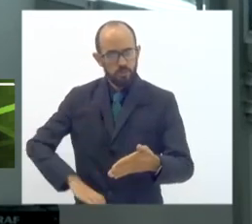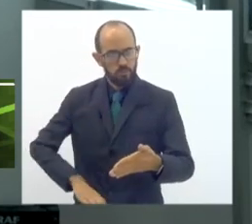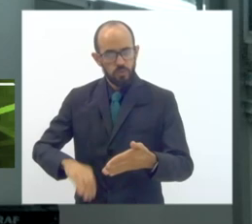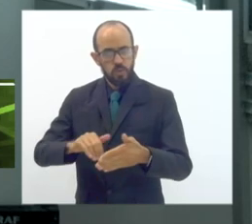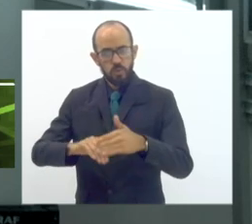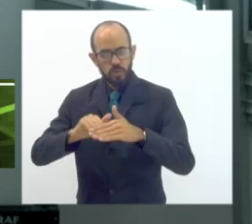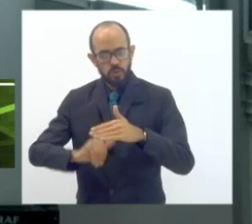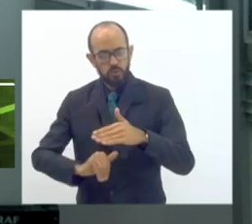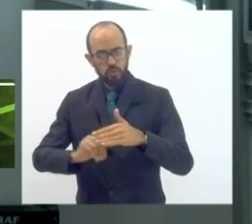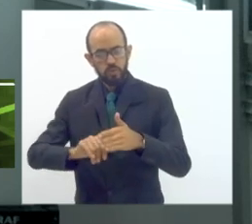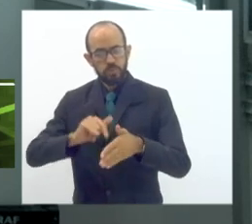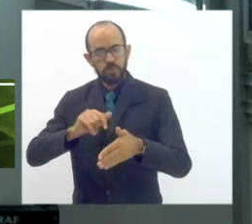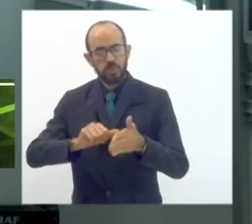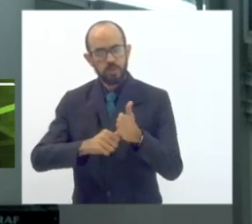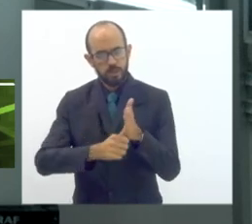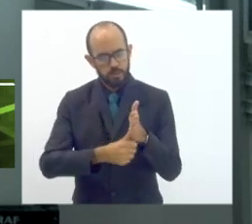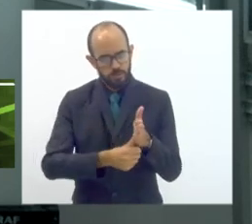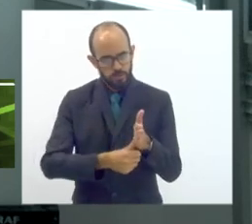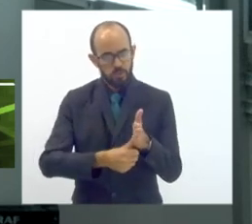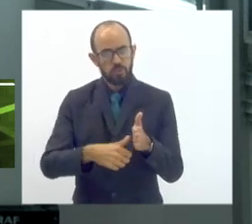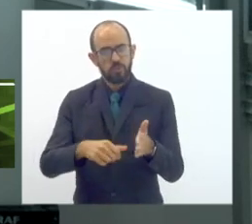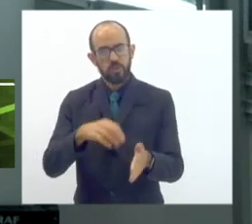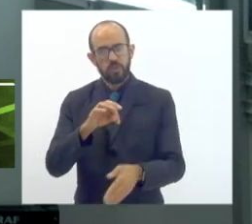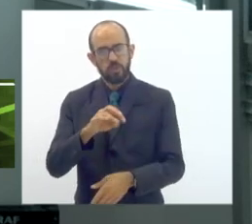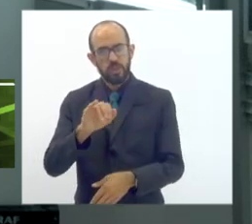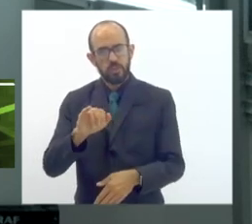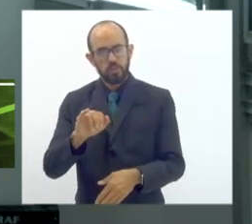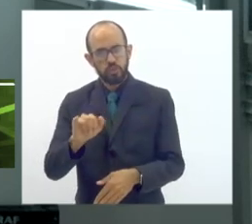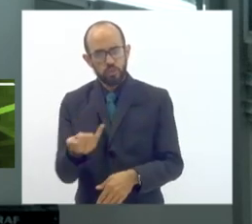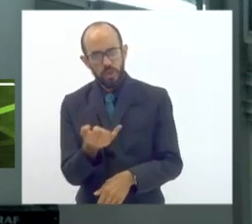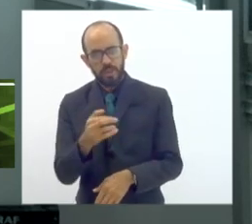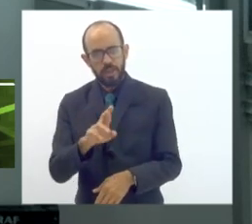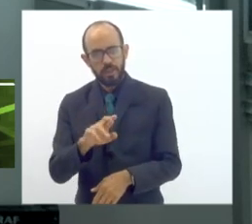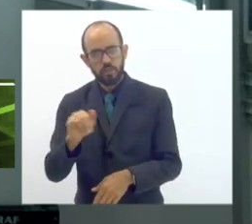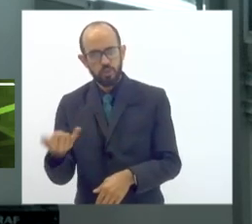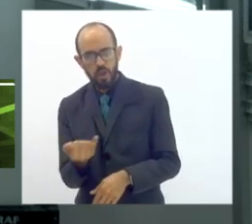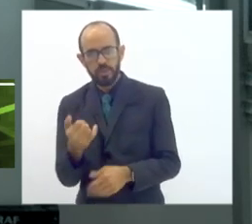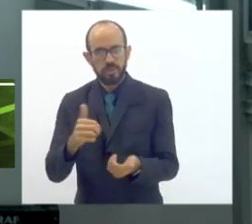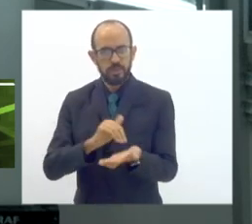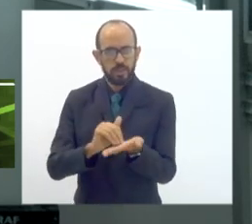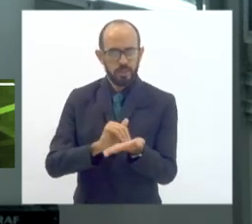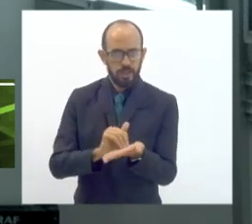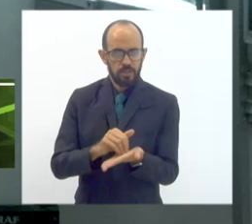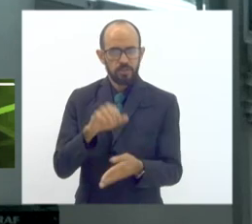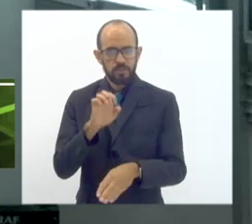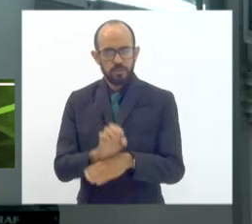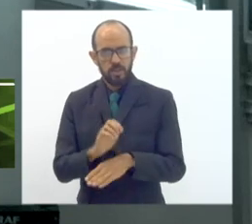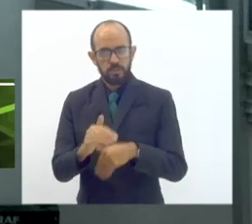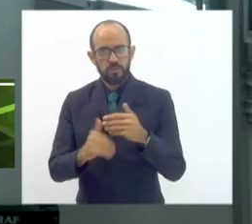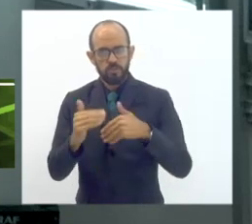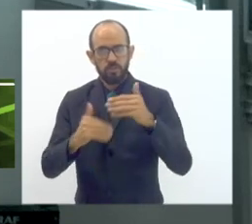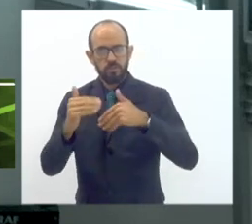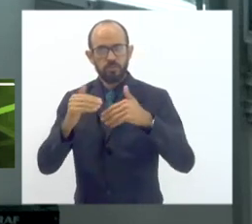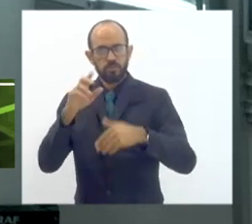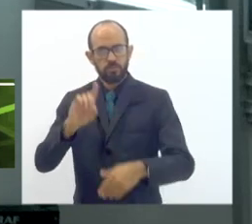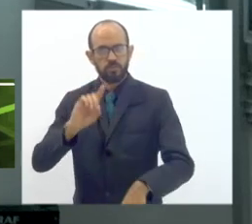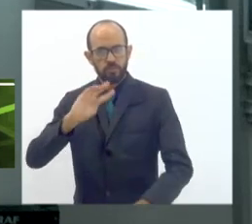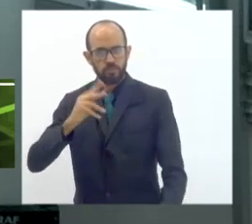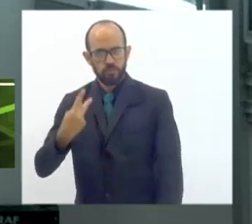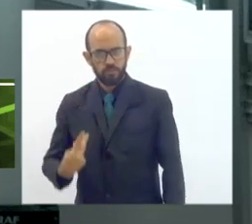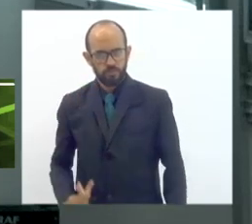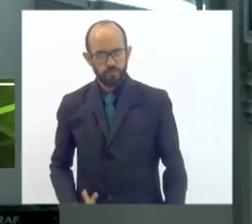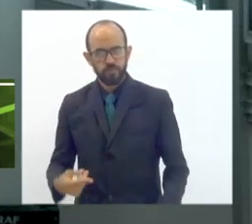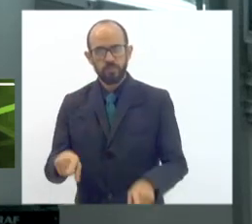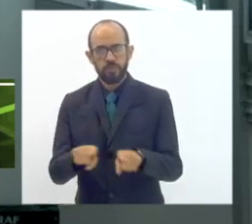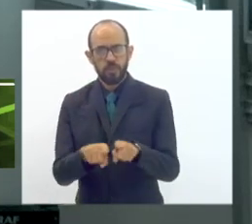subregistro ministradas pelo TJRJ, Defensoria Pública e Secretaria de Estado e Desenvolvimento Social e Direitos Humanos, além